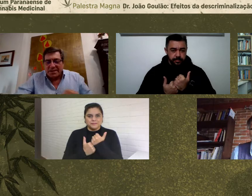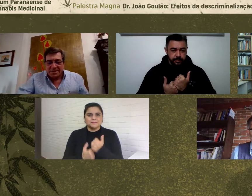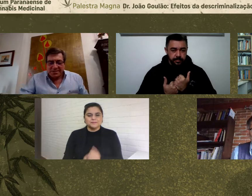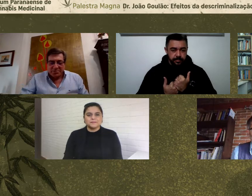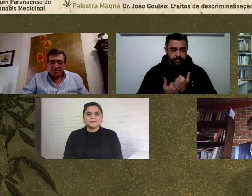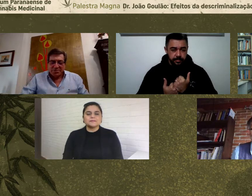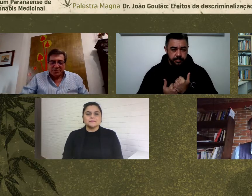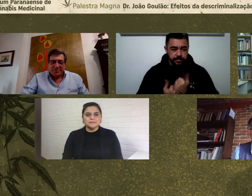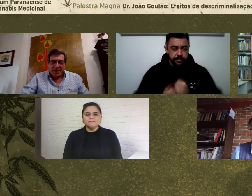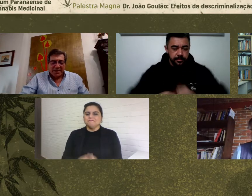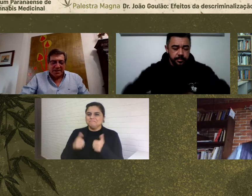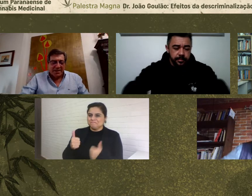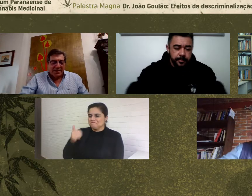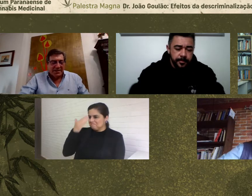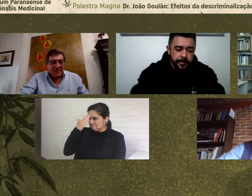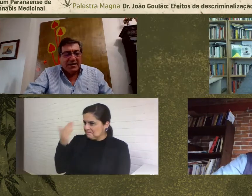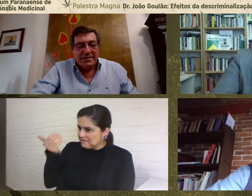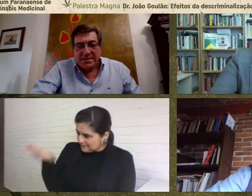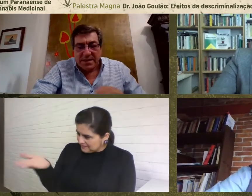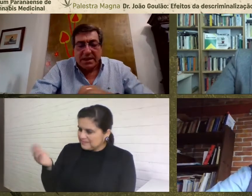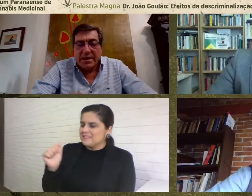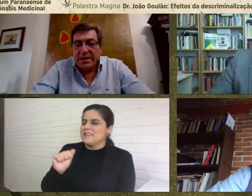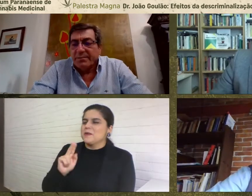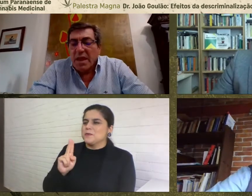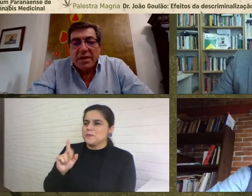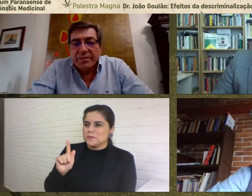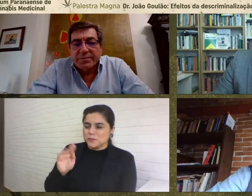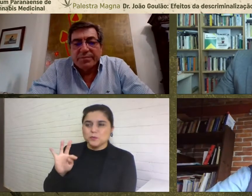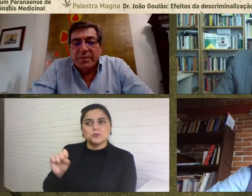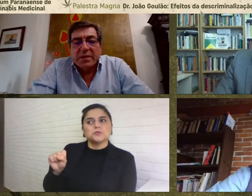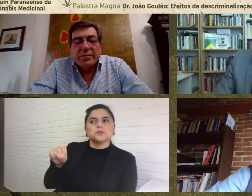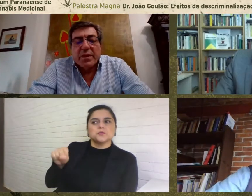Muchas gracias, Augusto. Sí,